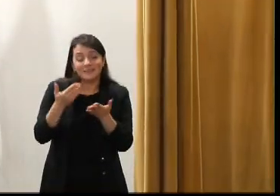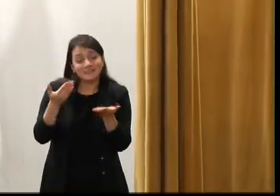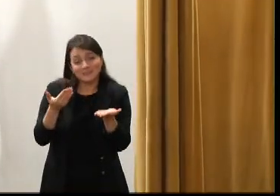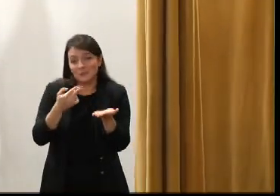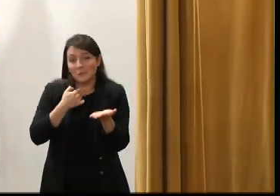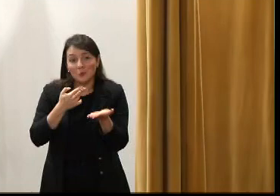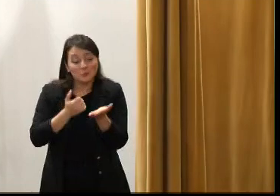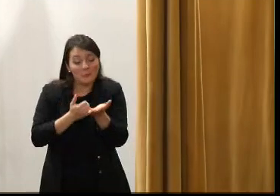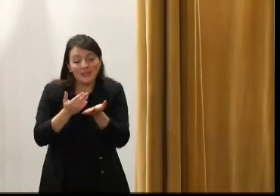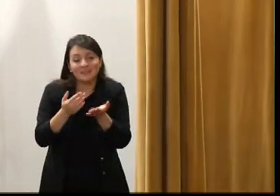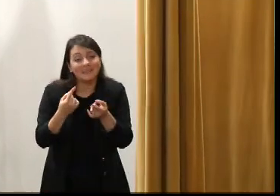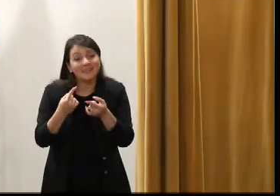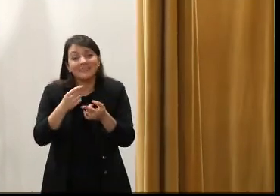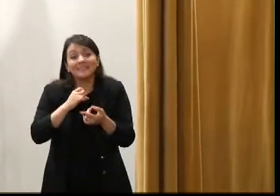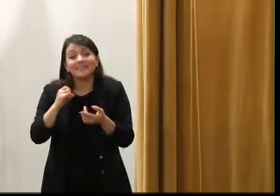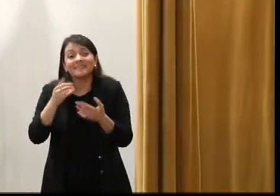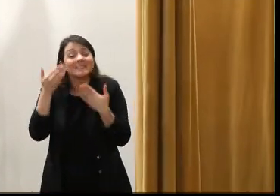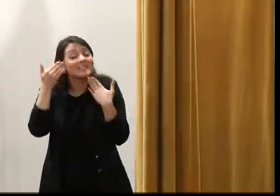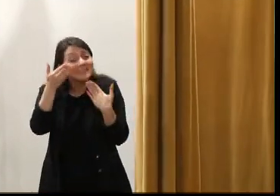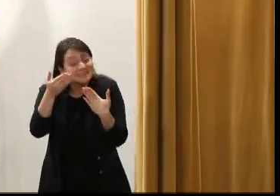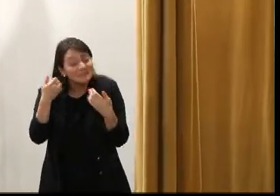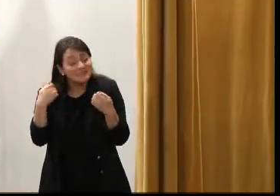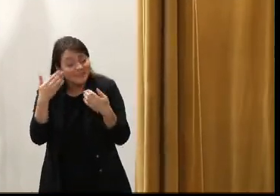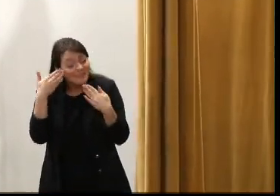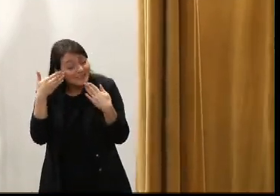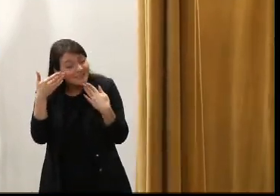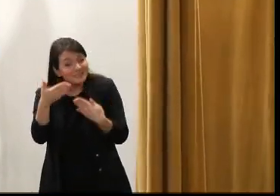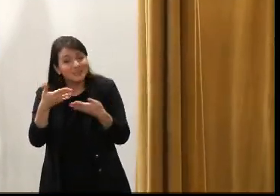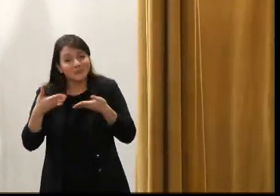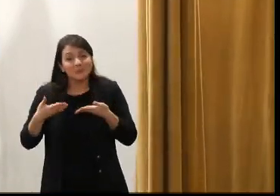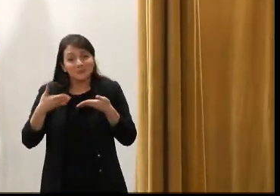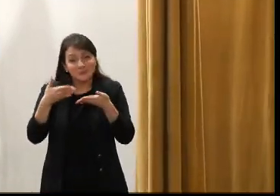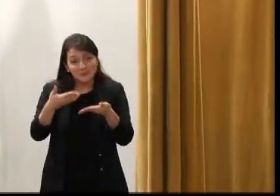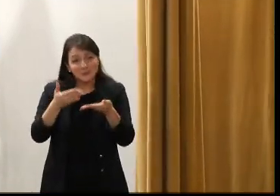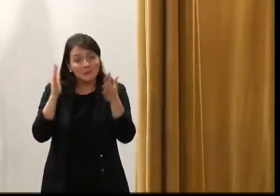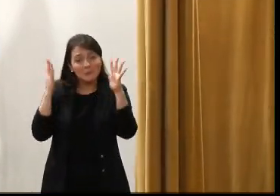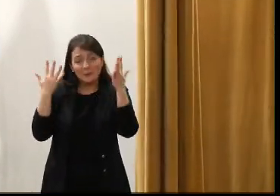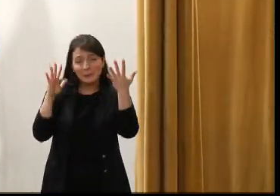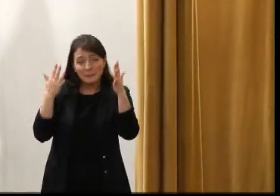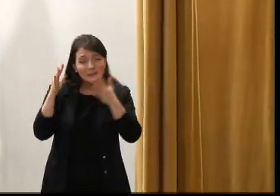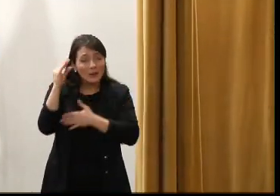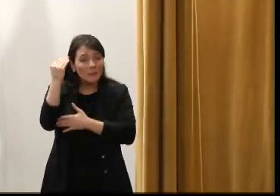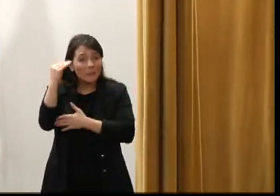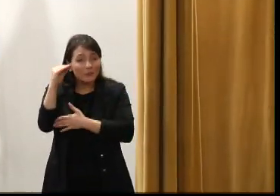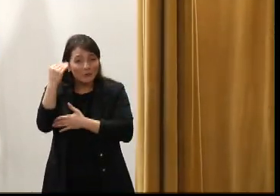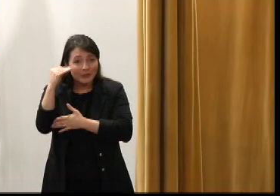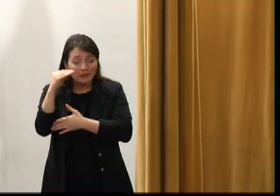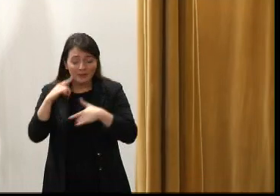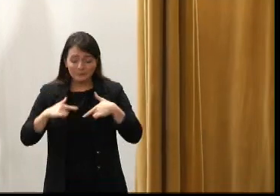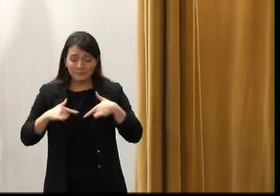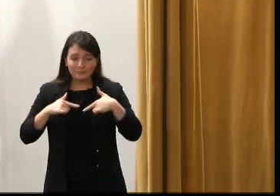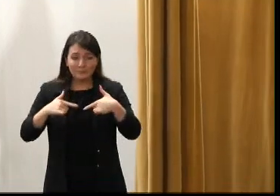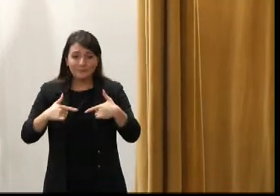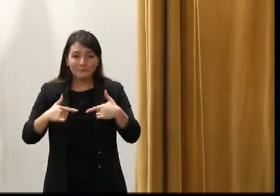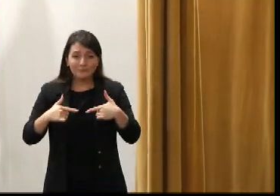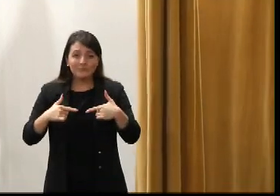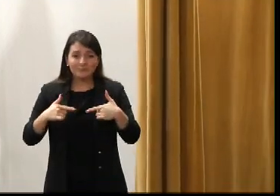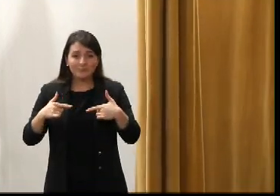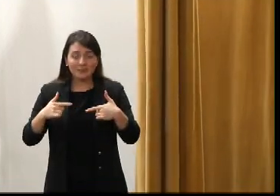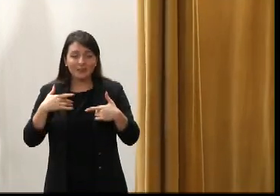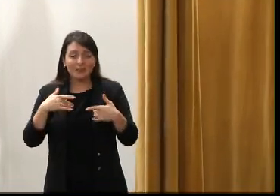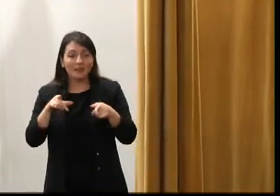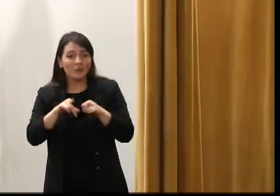agradecer imensamente o convite, parabenizar Porto Alegre por essa iniciativa, na pessoa do